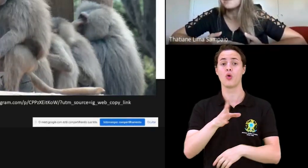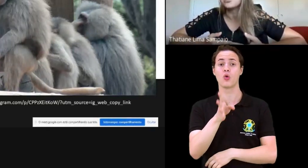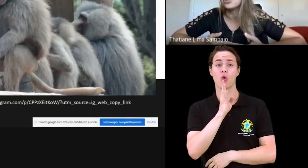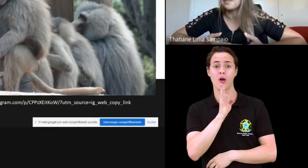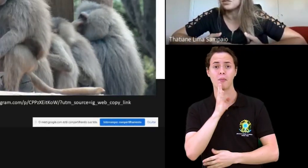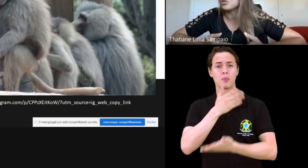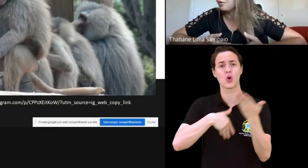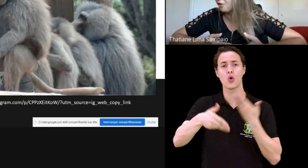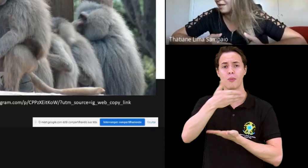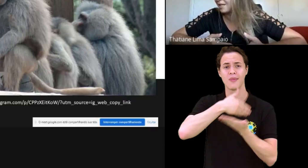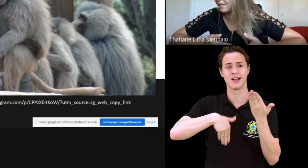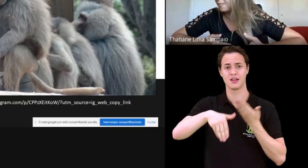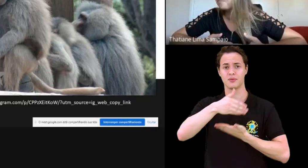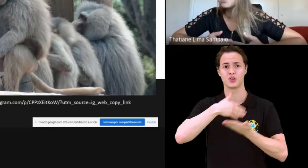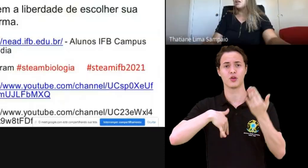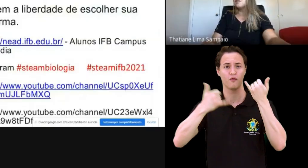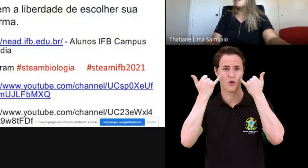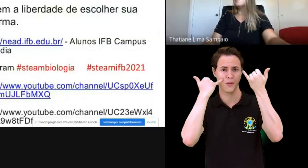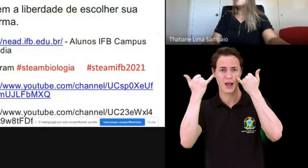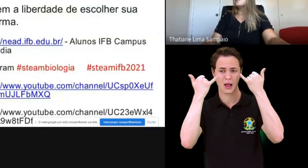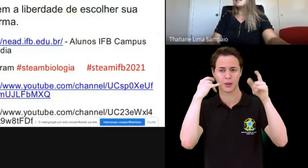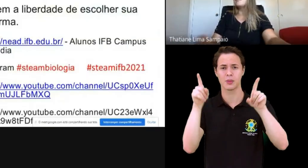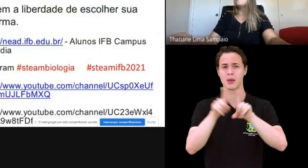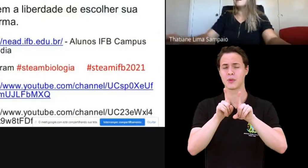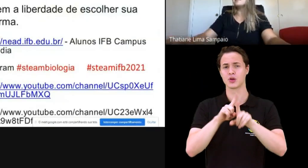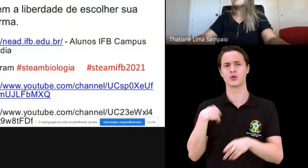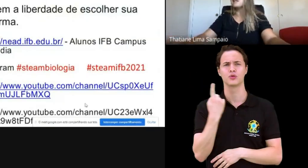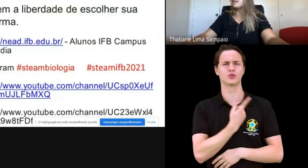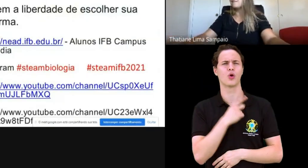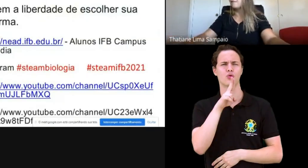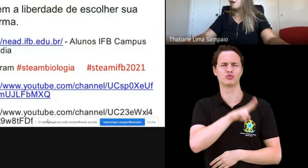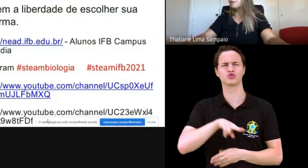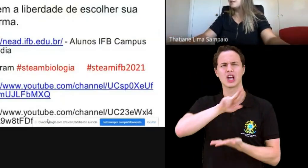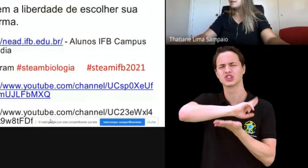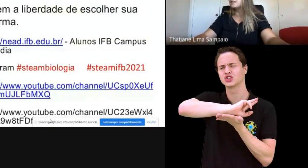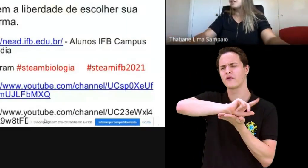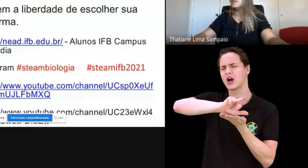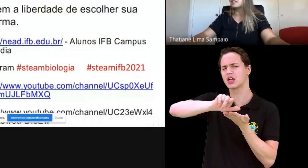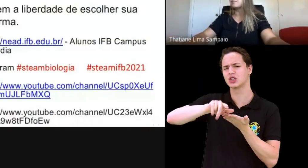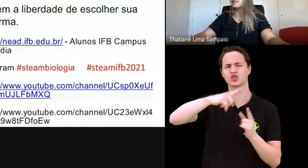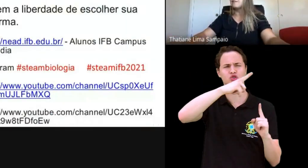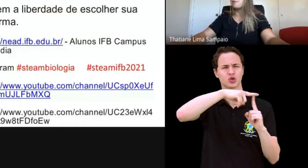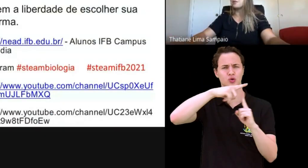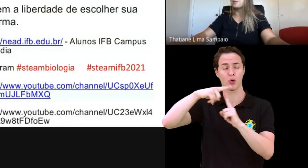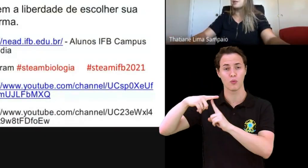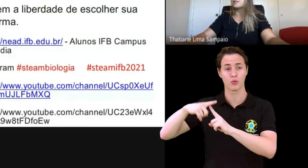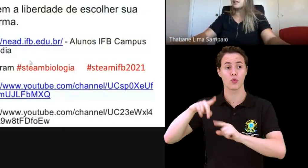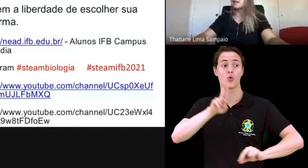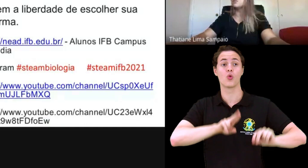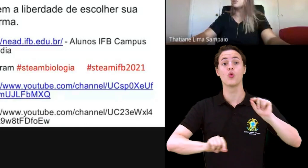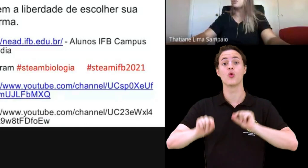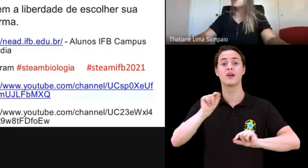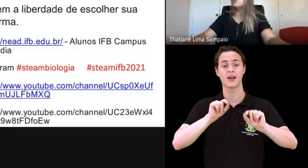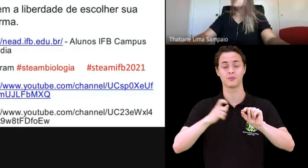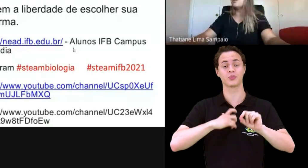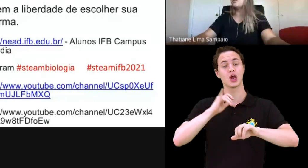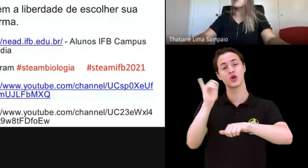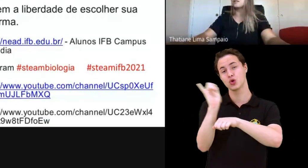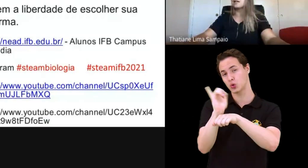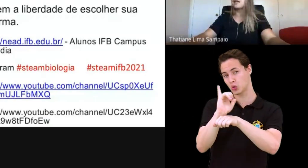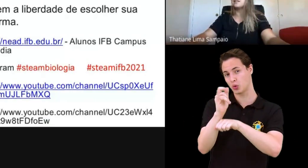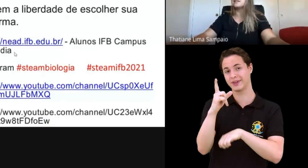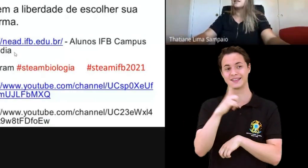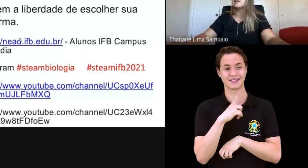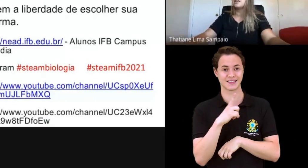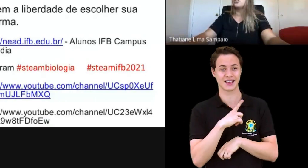de compartilhamento de informação. Vamos usar, então, várias plataformas, e essas plataformas vão ser os canais do YouTube, vão ser